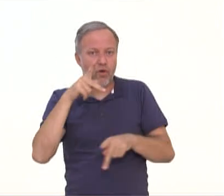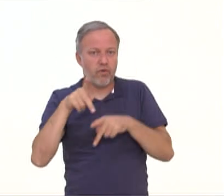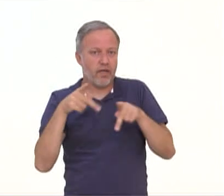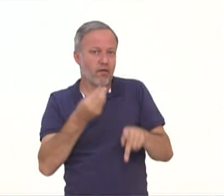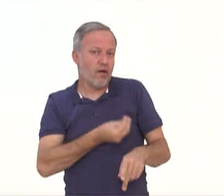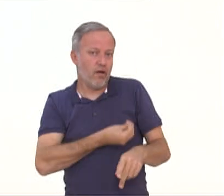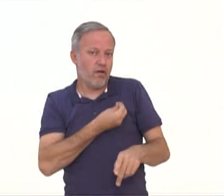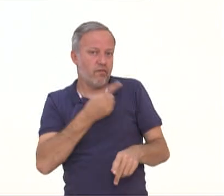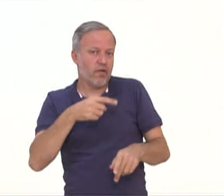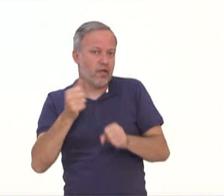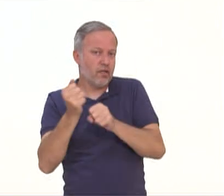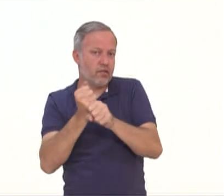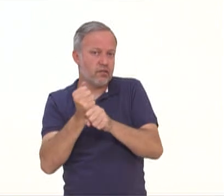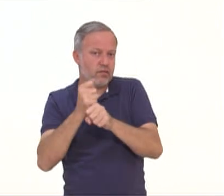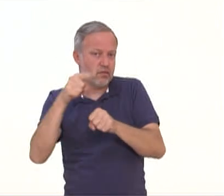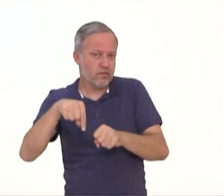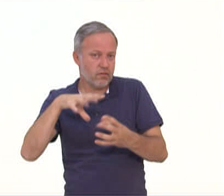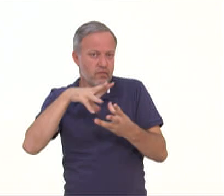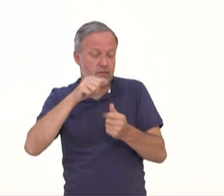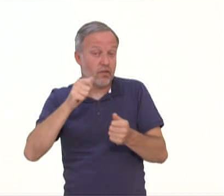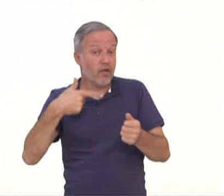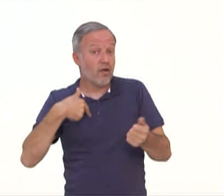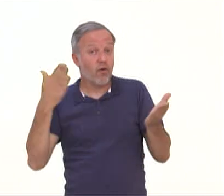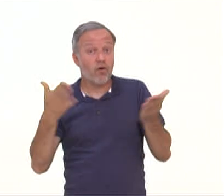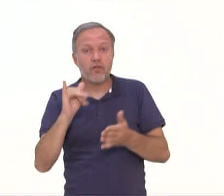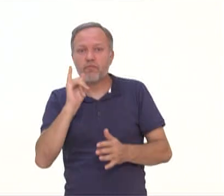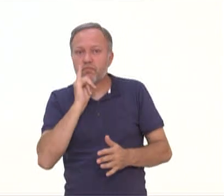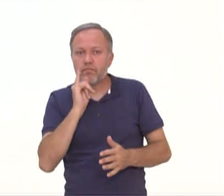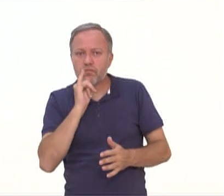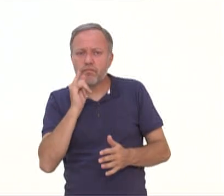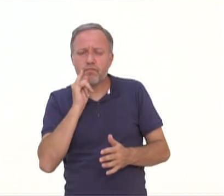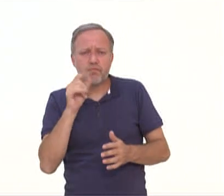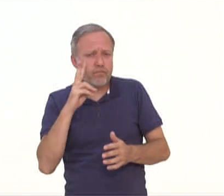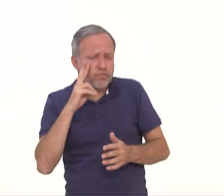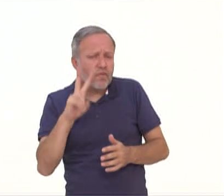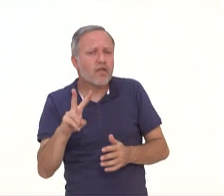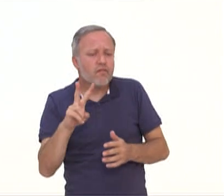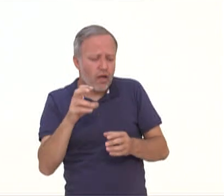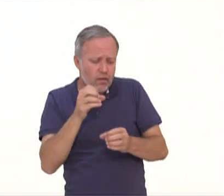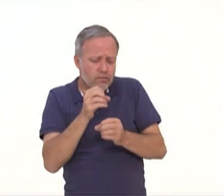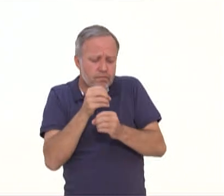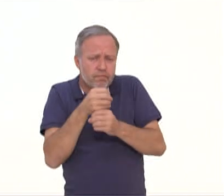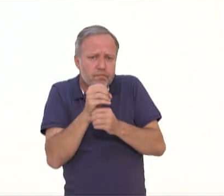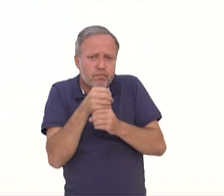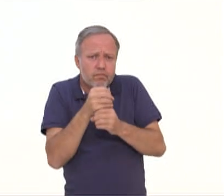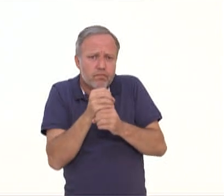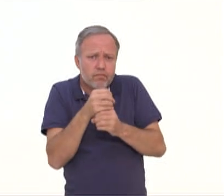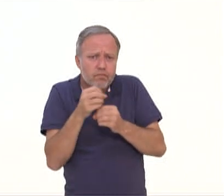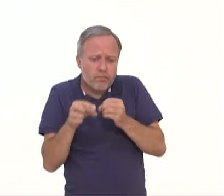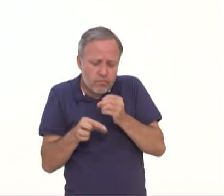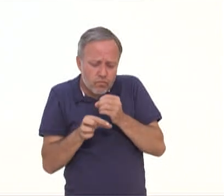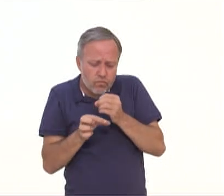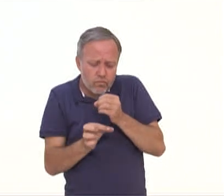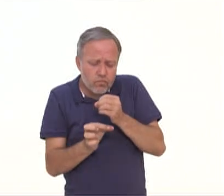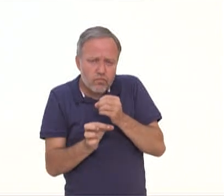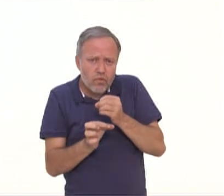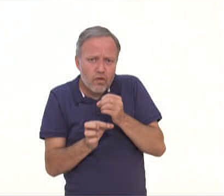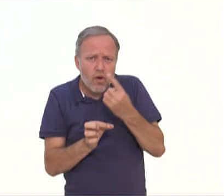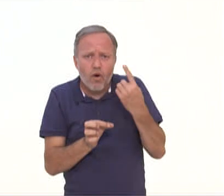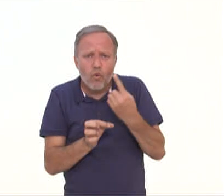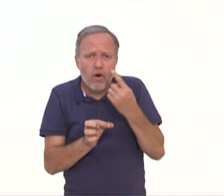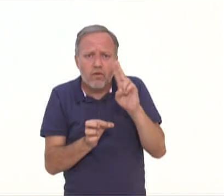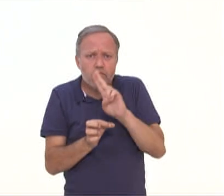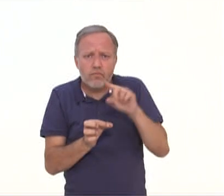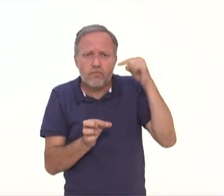se fosse possível ter um exemplo hoje para ser analisado ao microscópio, qual tipo de microscópio seria o mais